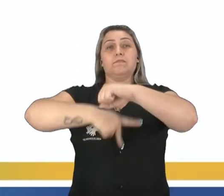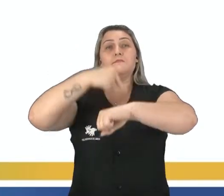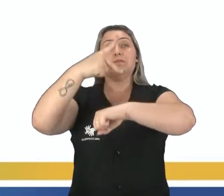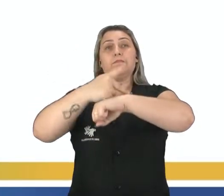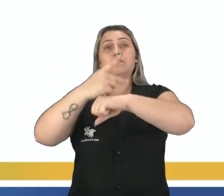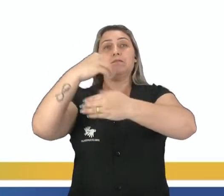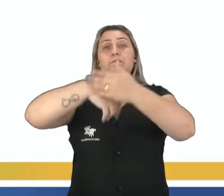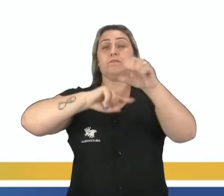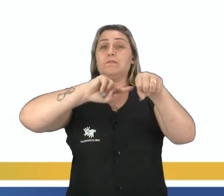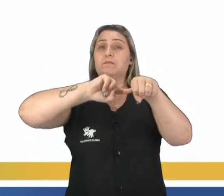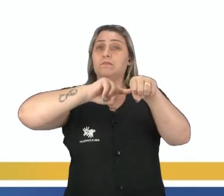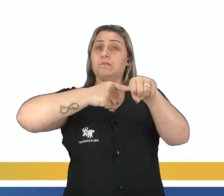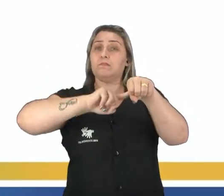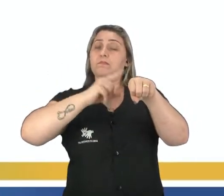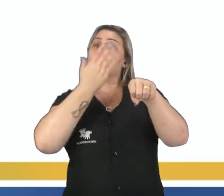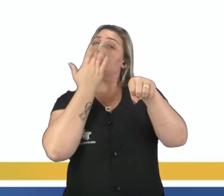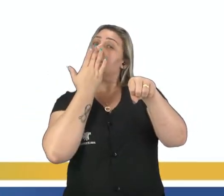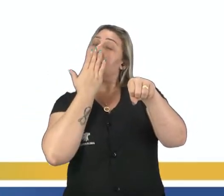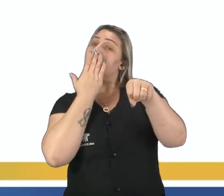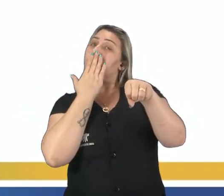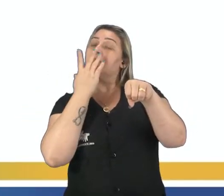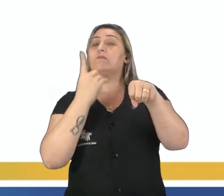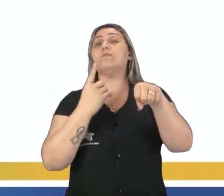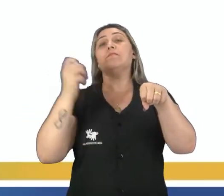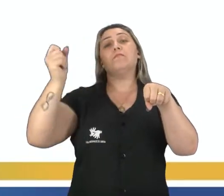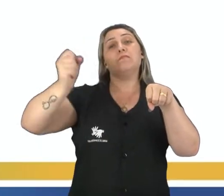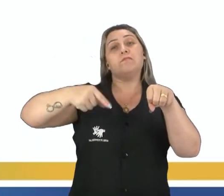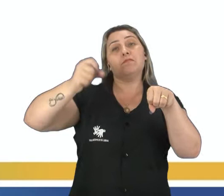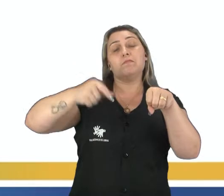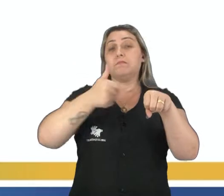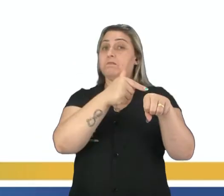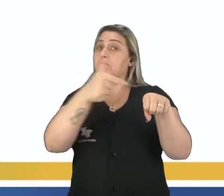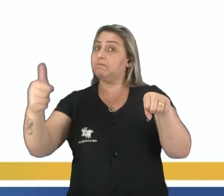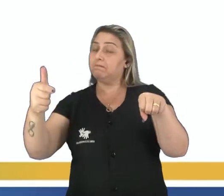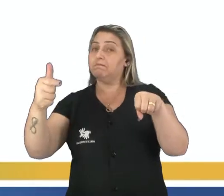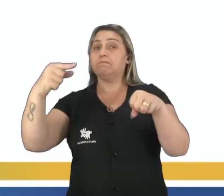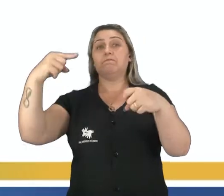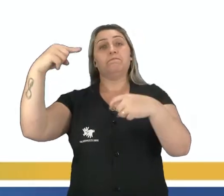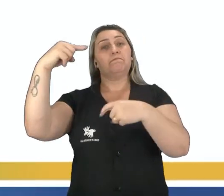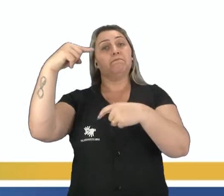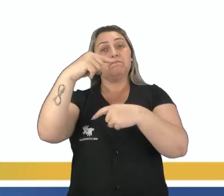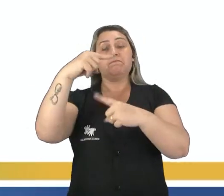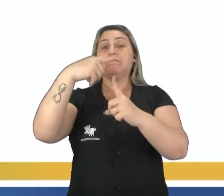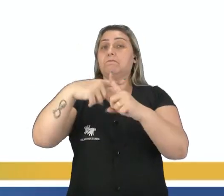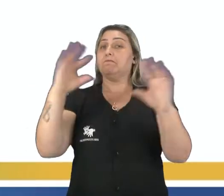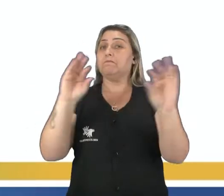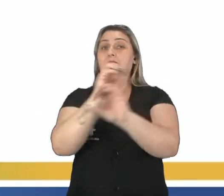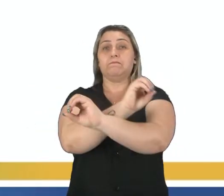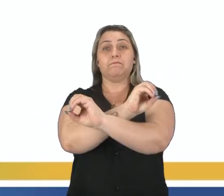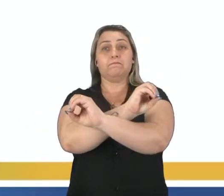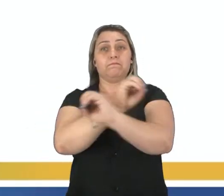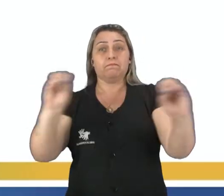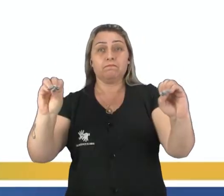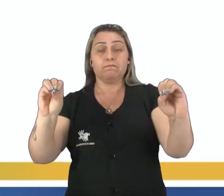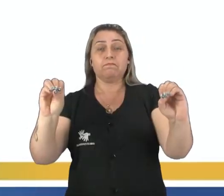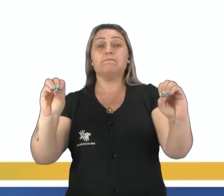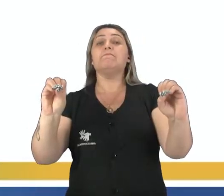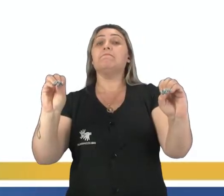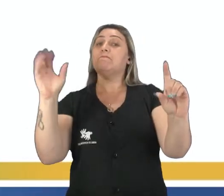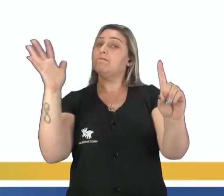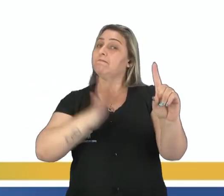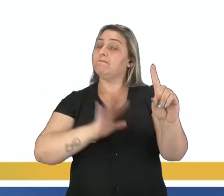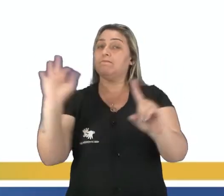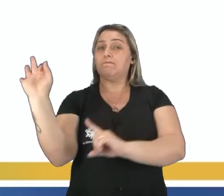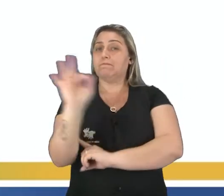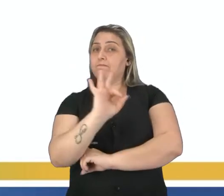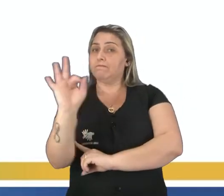no núcleo de carga azul, ou desculpa, de cor azul, ele não tem carga, ou seja, não é positivo e nem negativo, ele não vai influenciar